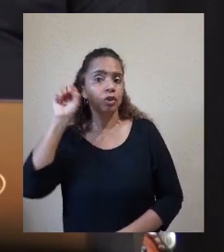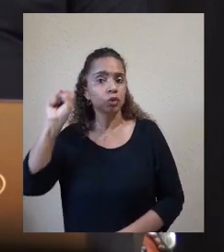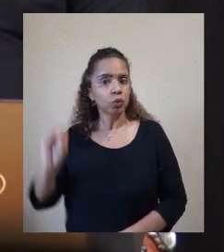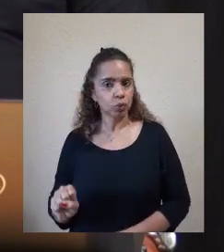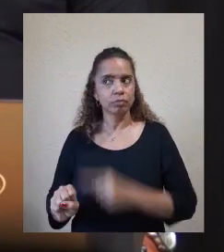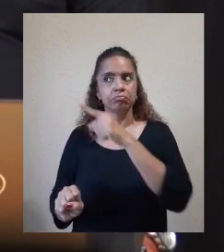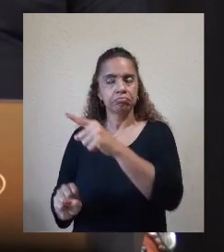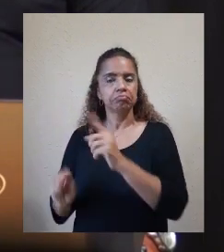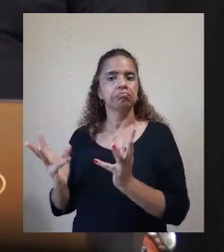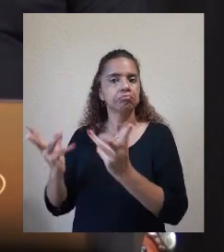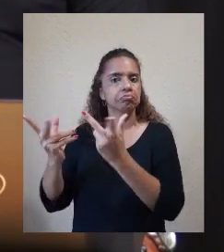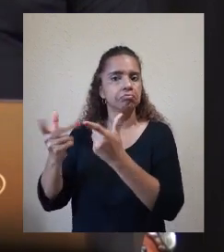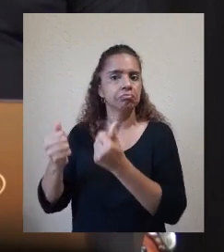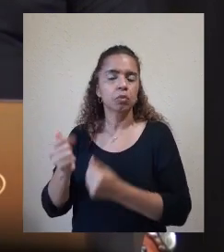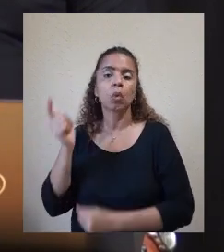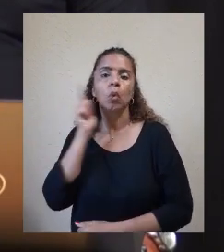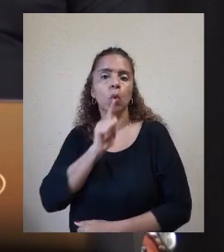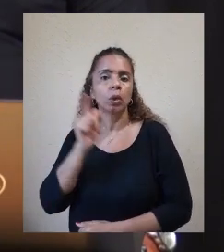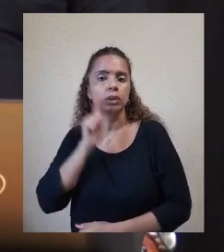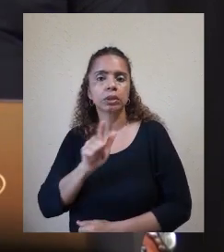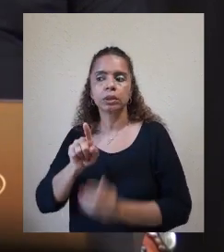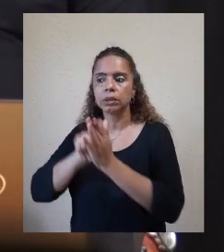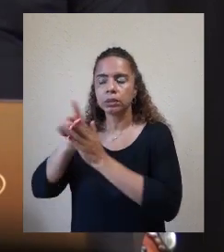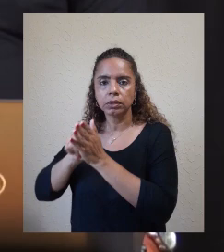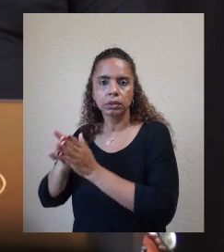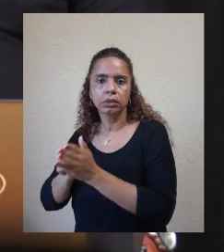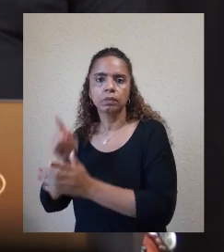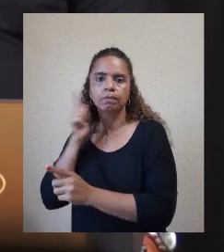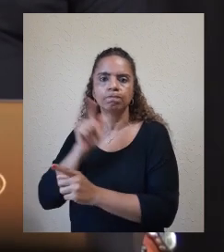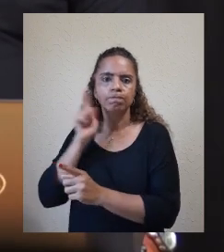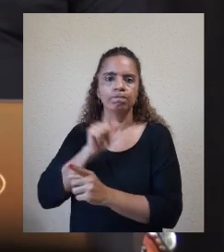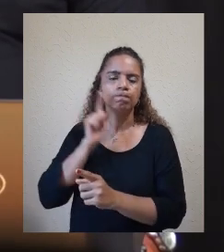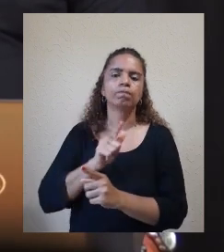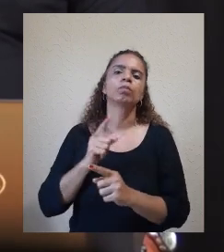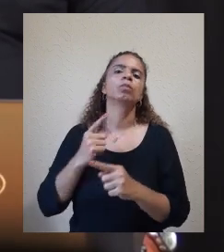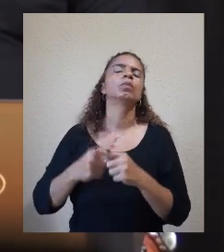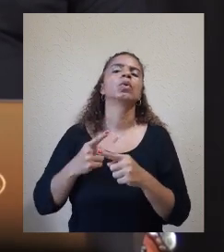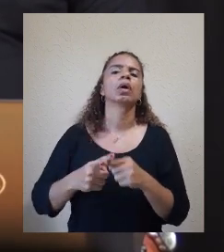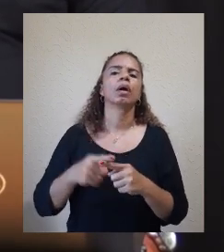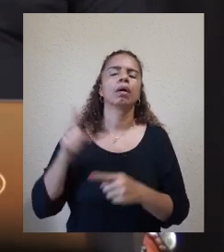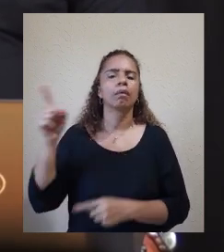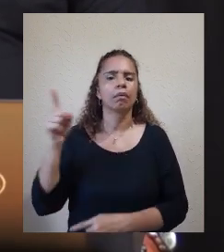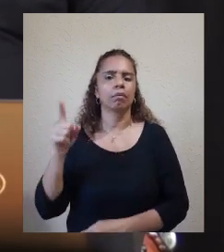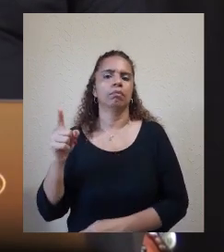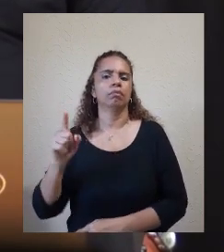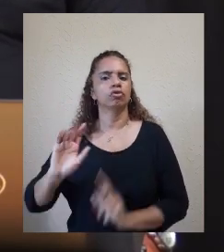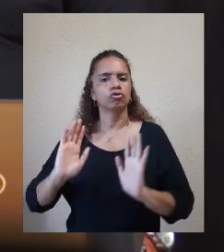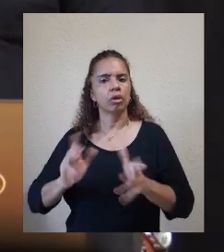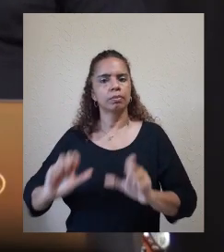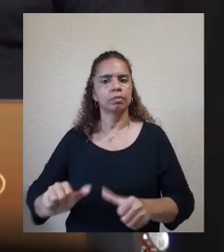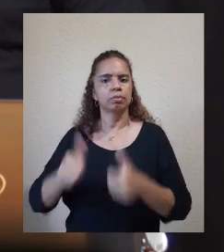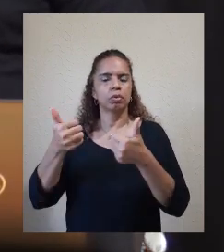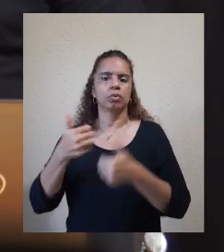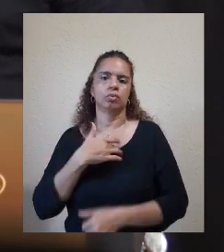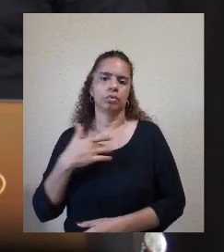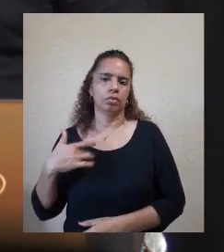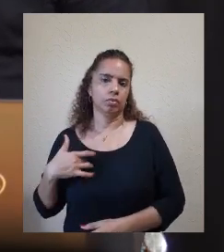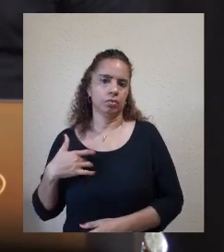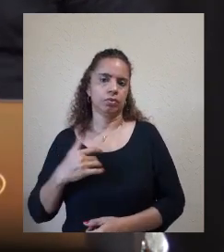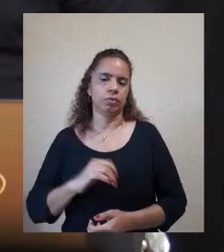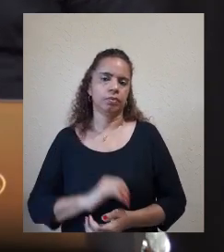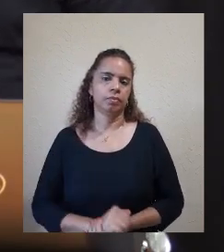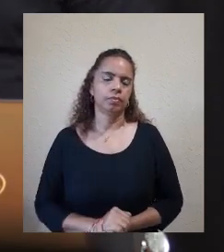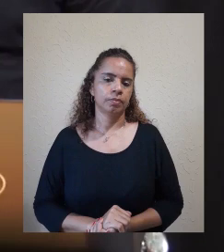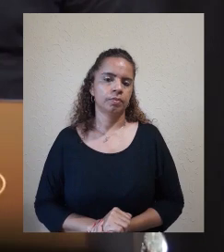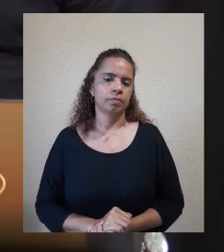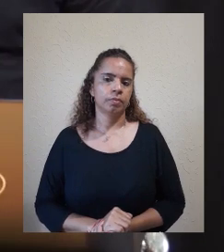motivos para isso ter ocorrido, que é o que a Organização Mundial de Saúde já... A transmissão foi interrompida. Oi? A